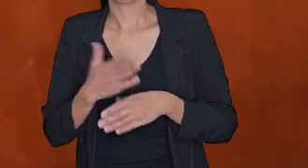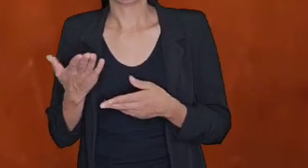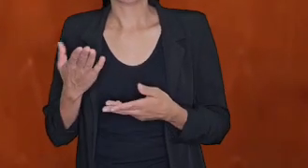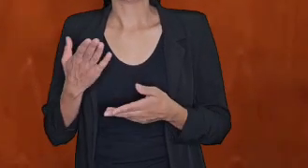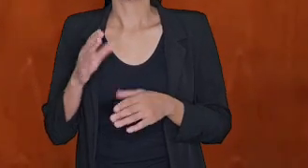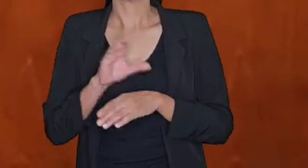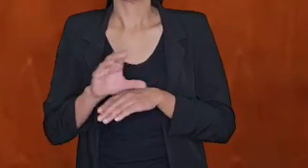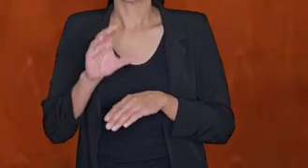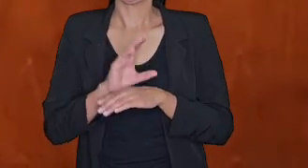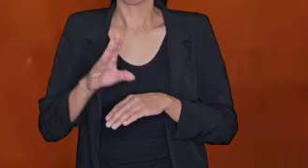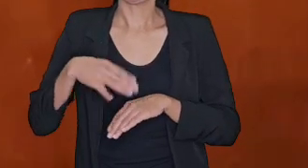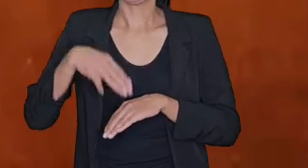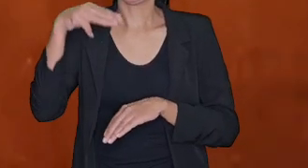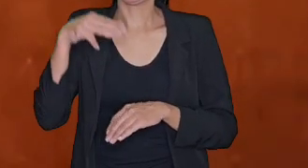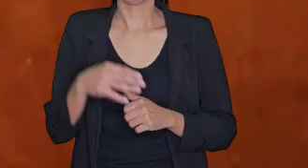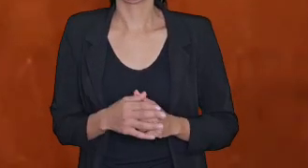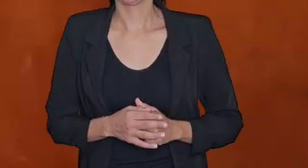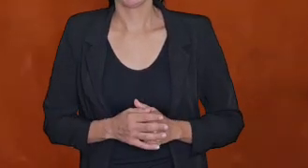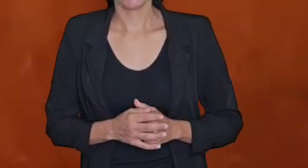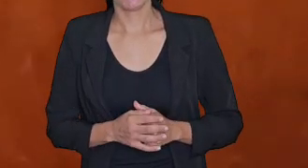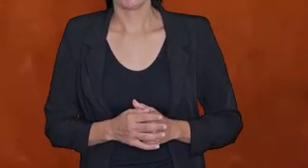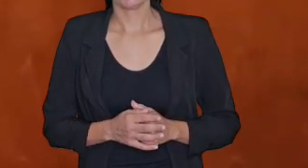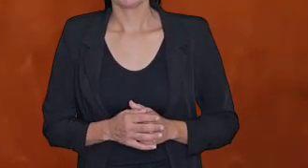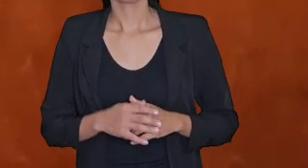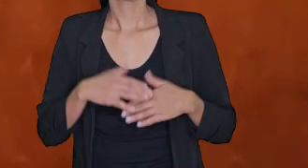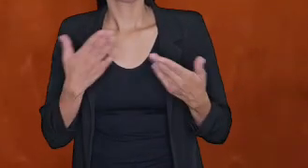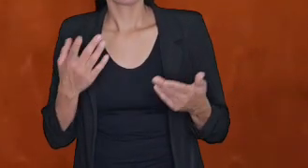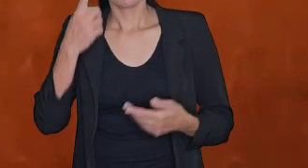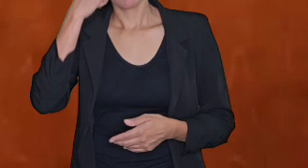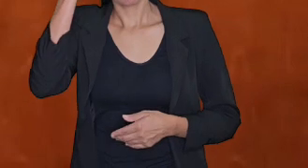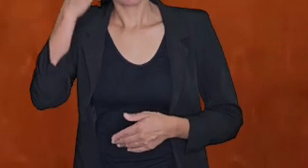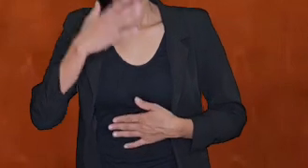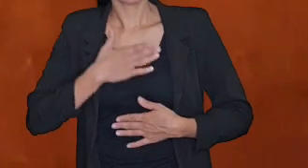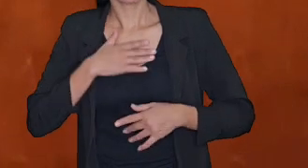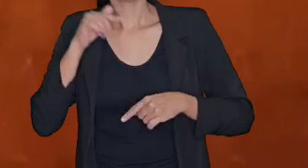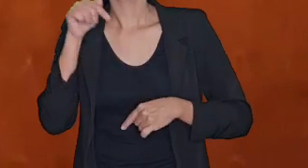aí no desenrolar do curso.